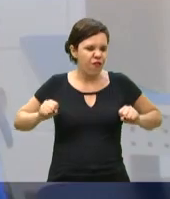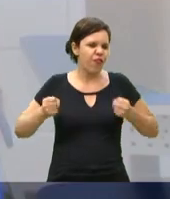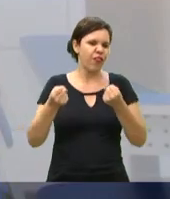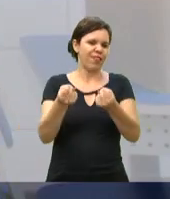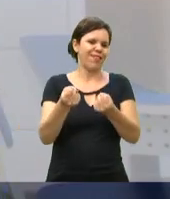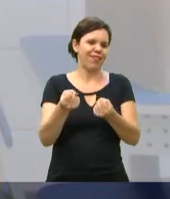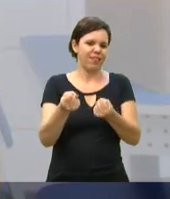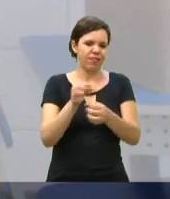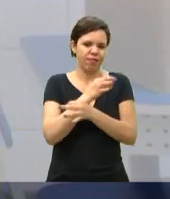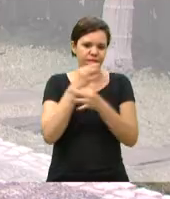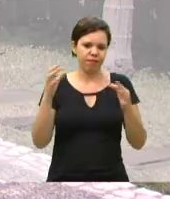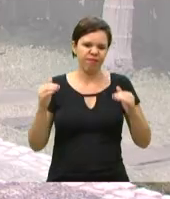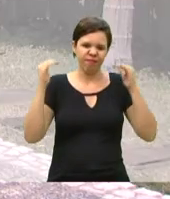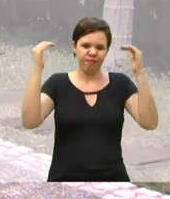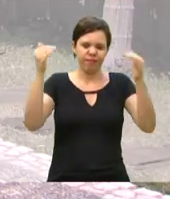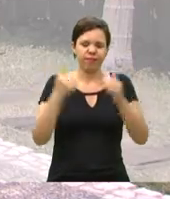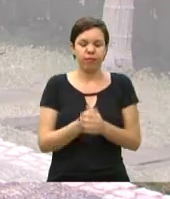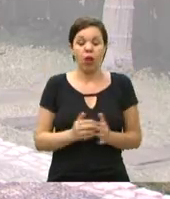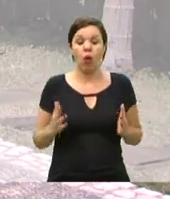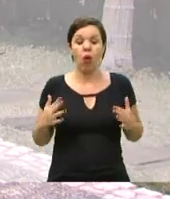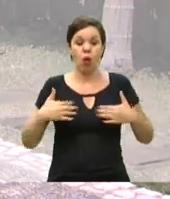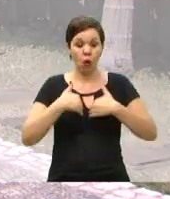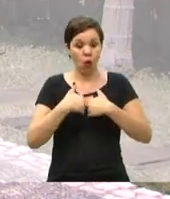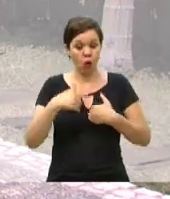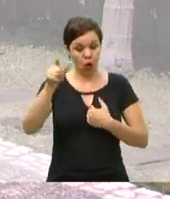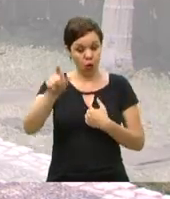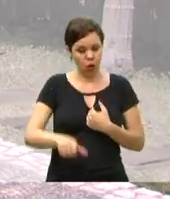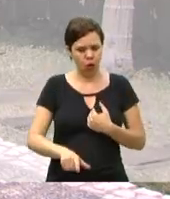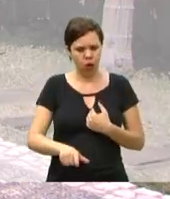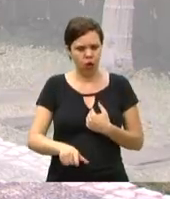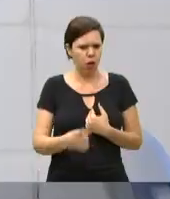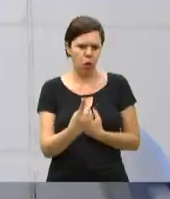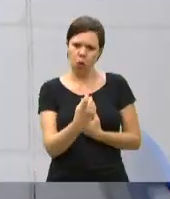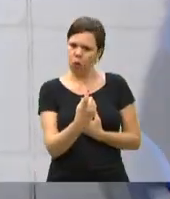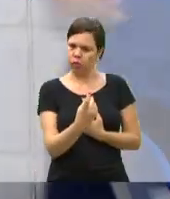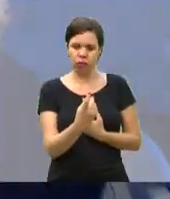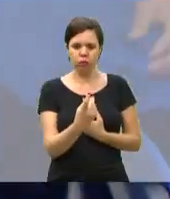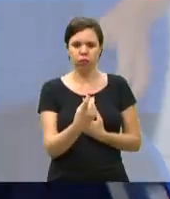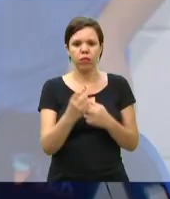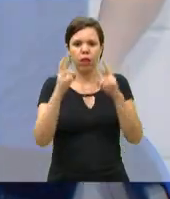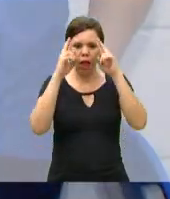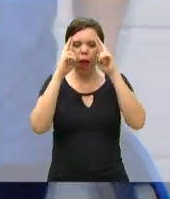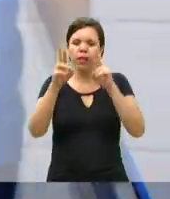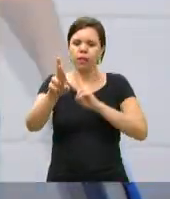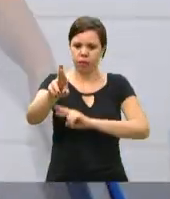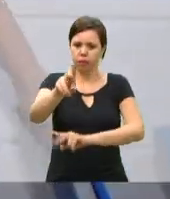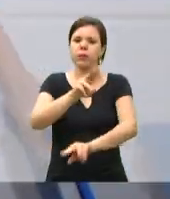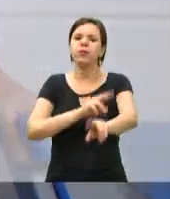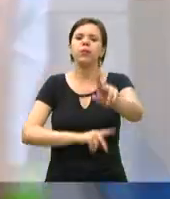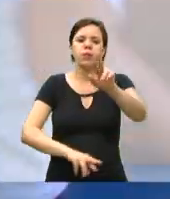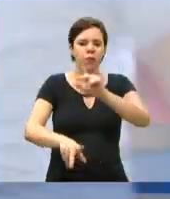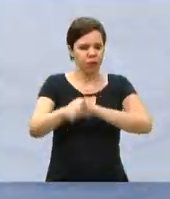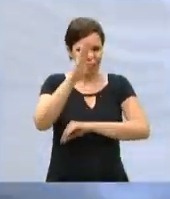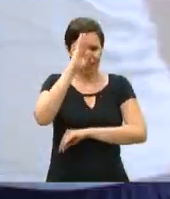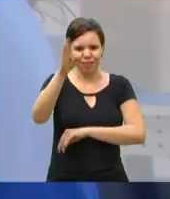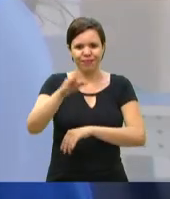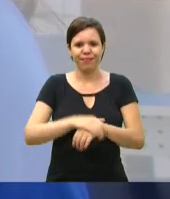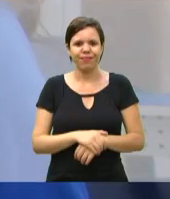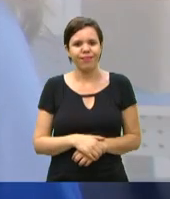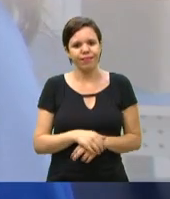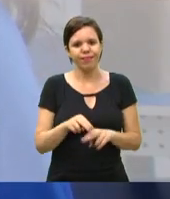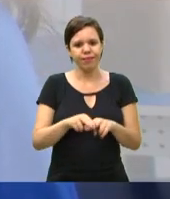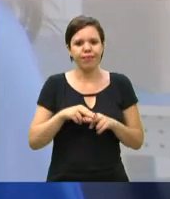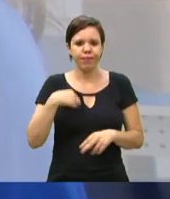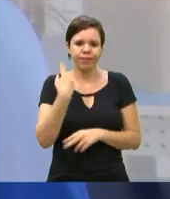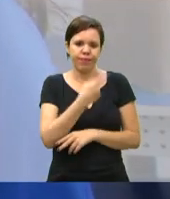forma significativa. O autista não é um ser único. Respeitar as diferenças é fundamental. Por isso